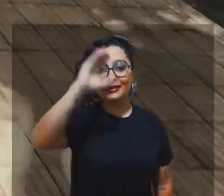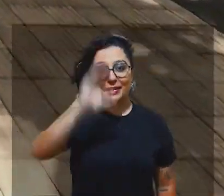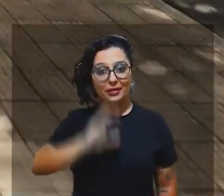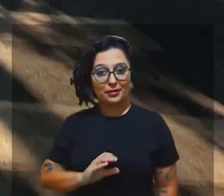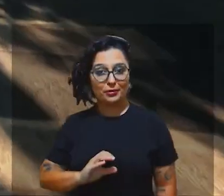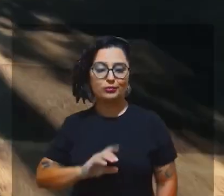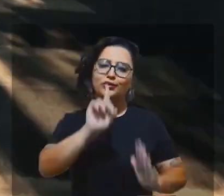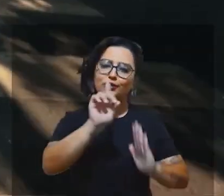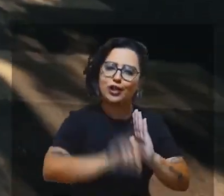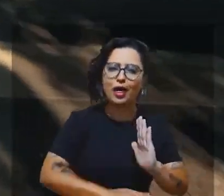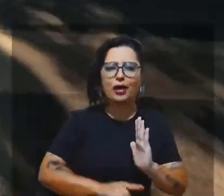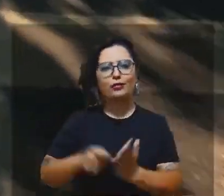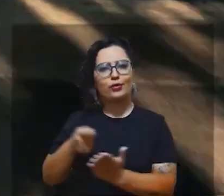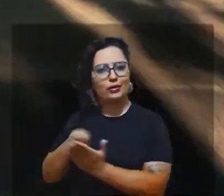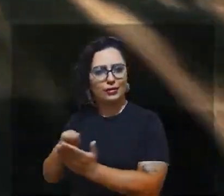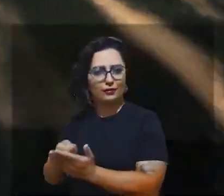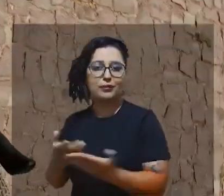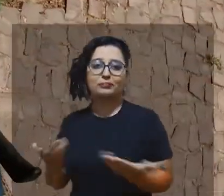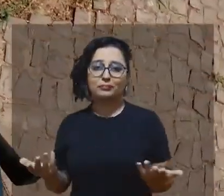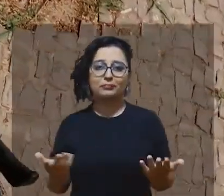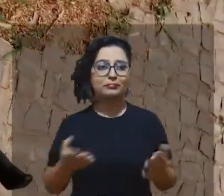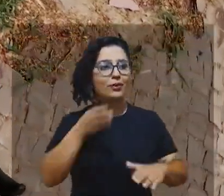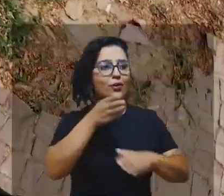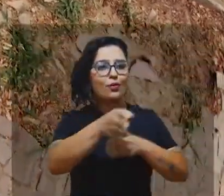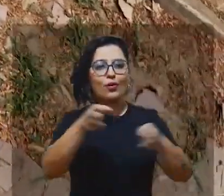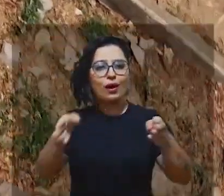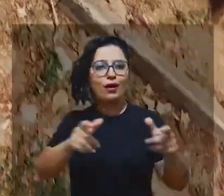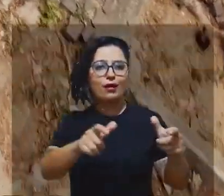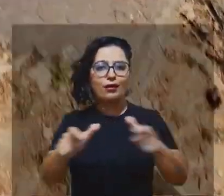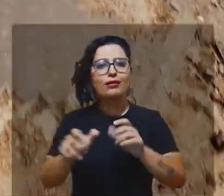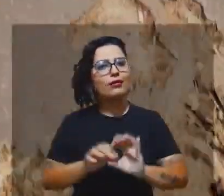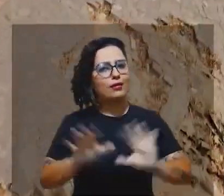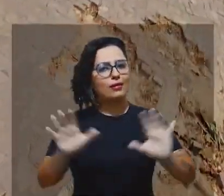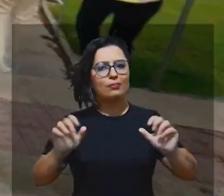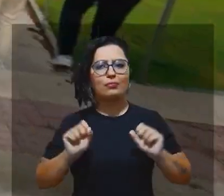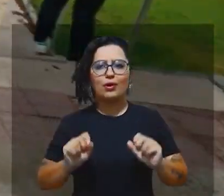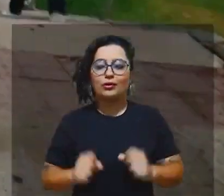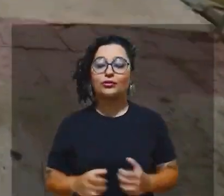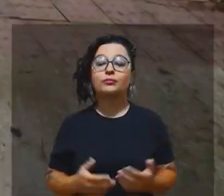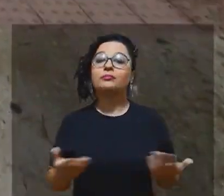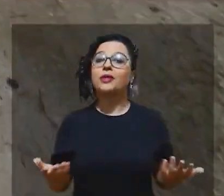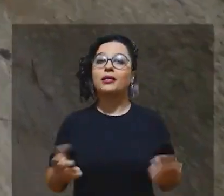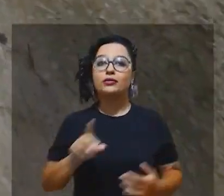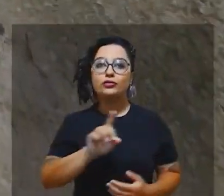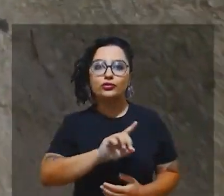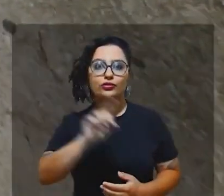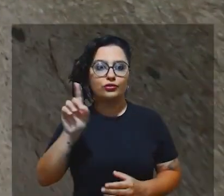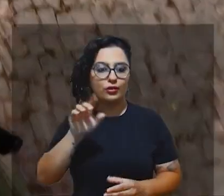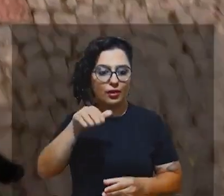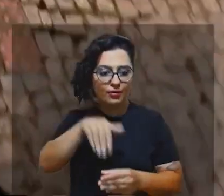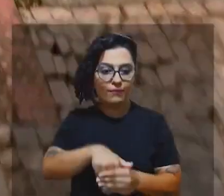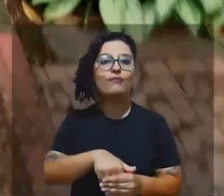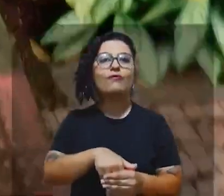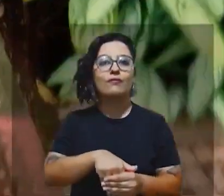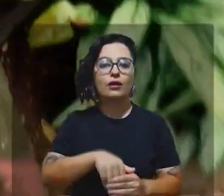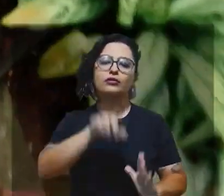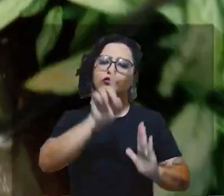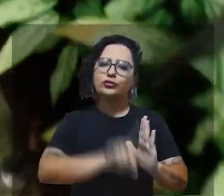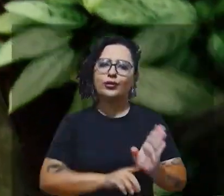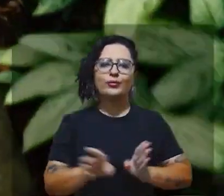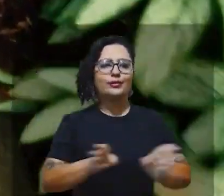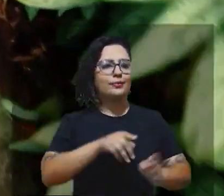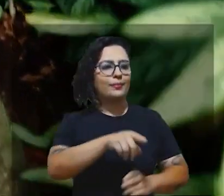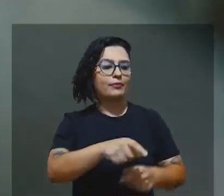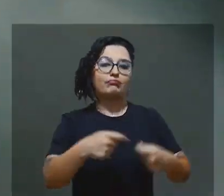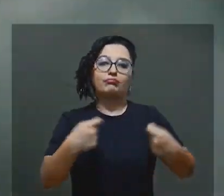Como cidadãos, a gente tem deveres e direitos, como ir e vir, por exemplo. Na época das eleições, é nosso